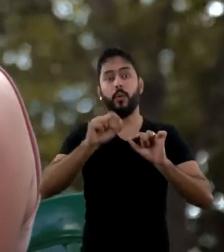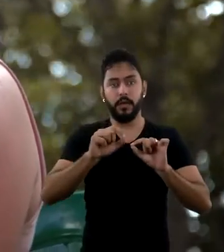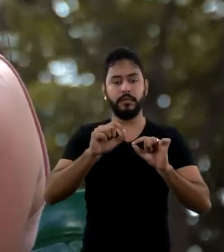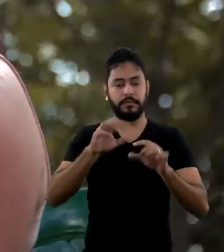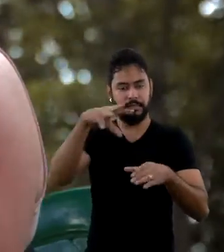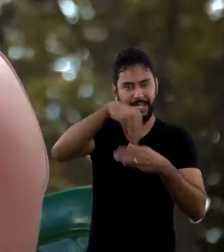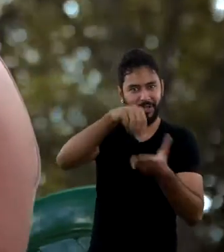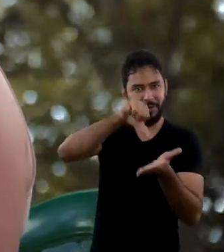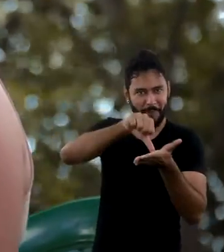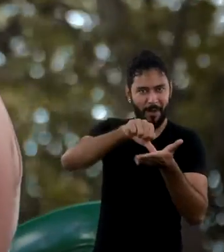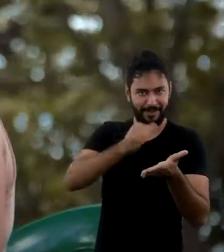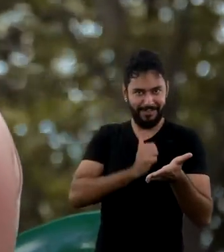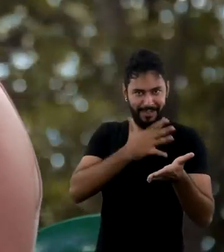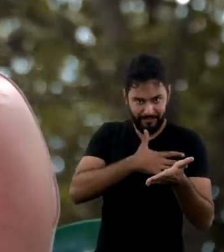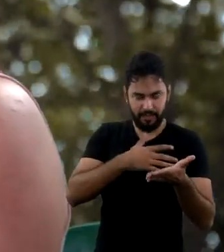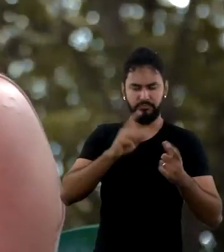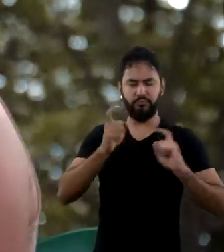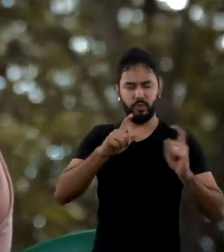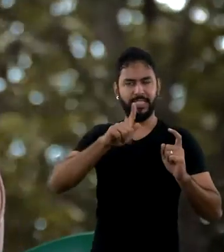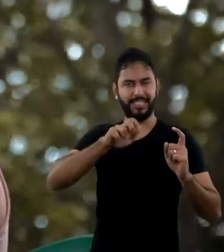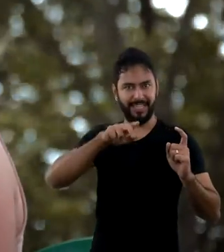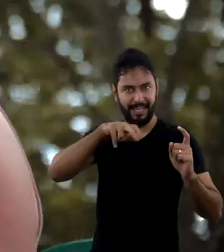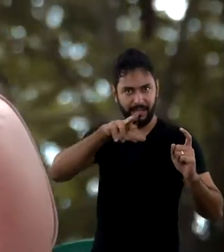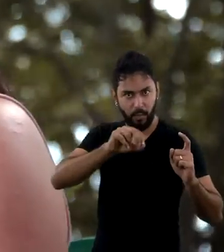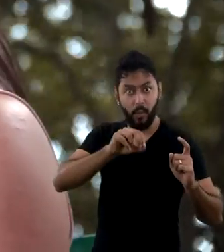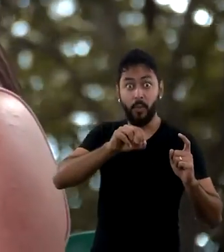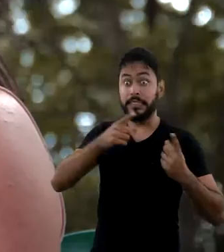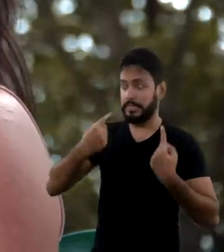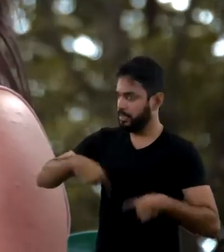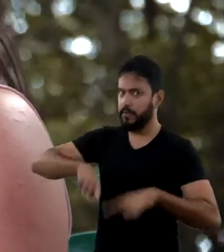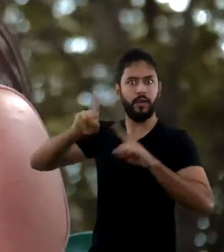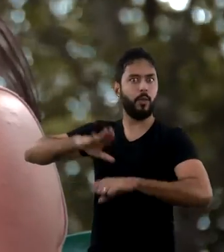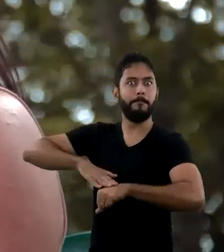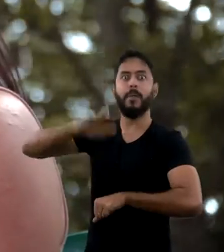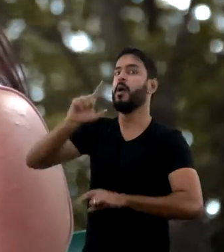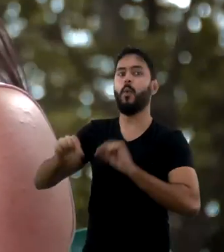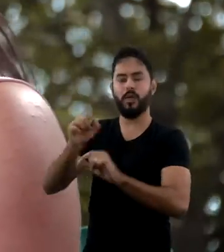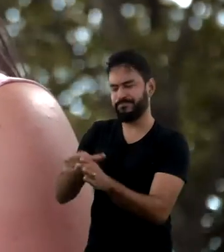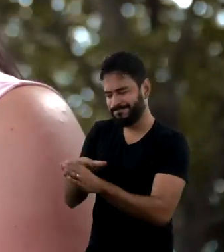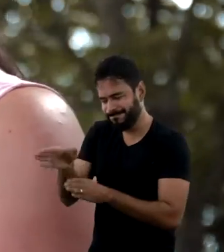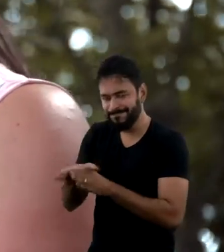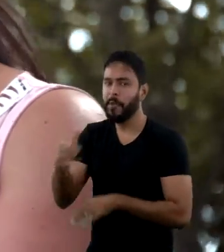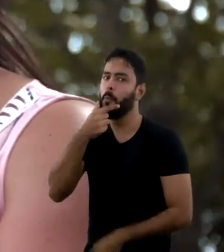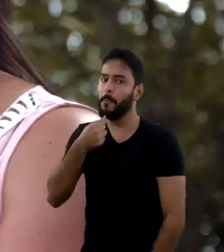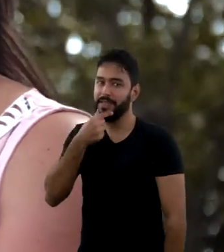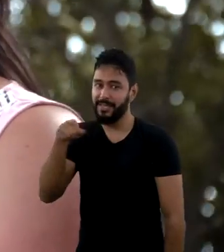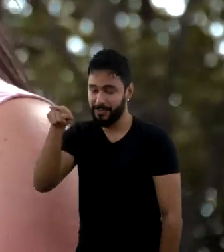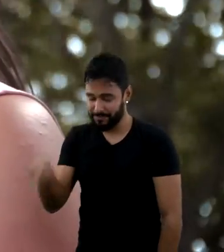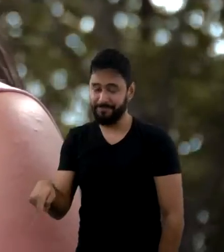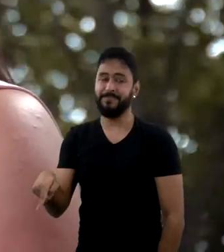que implantar a discussão de gênero na Mata Sul, eu acredito que vai ser criar um